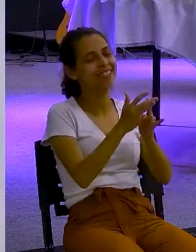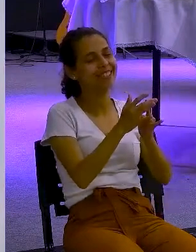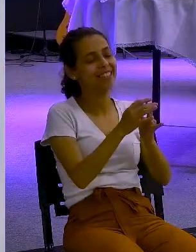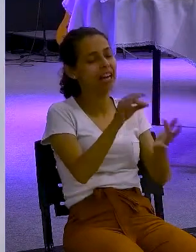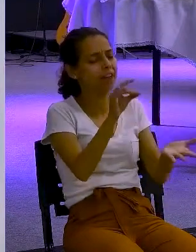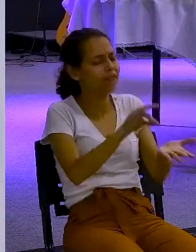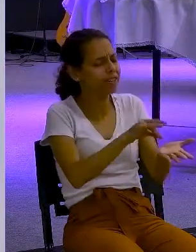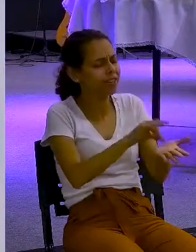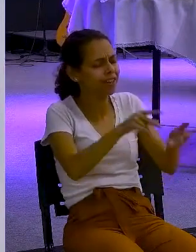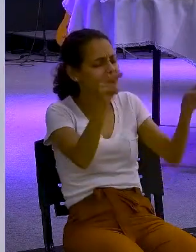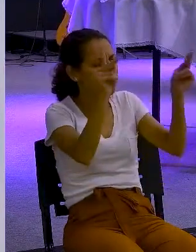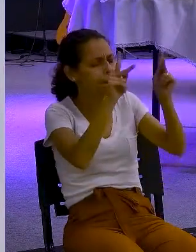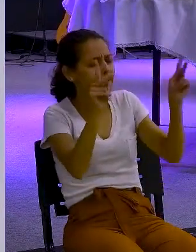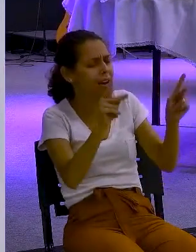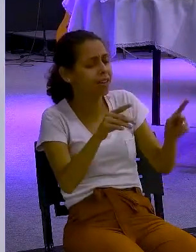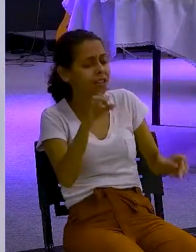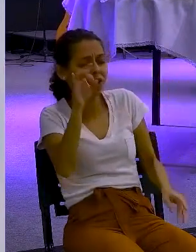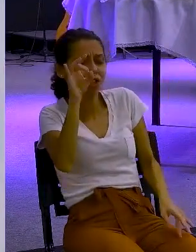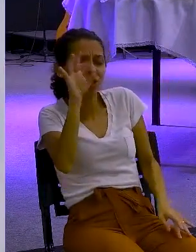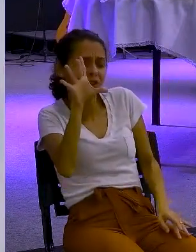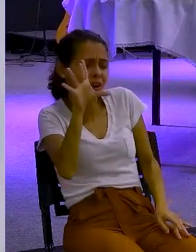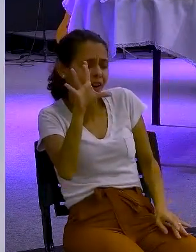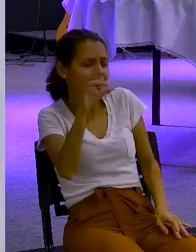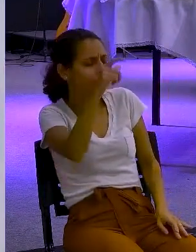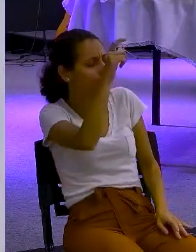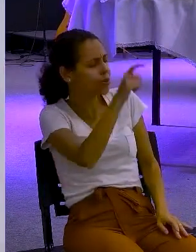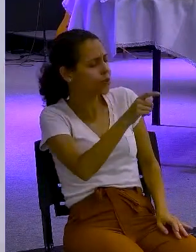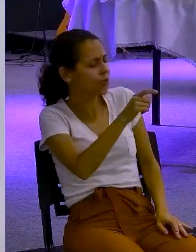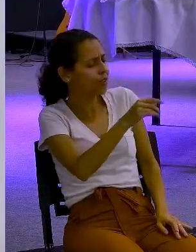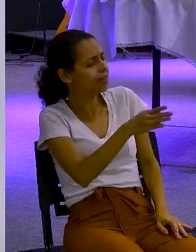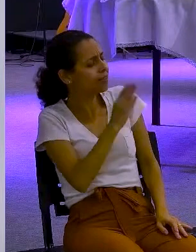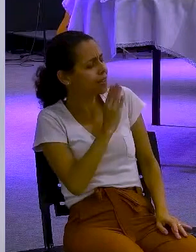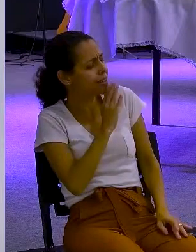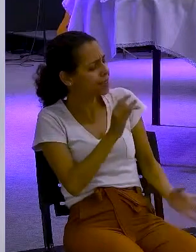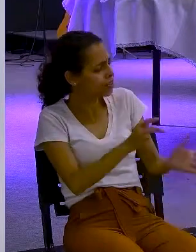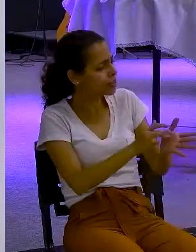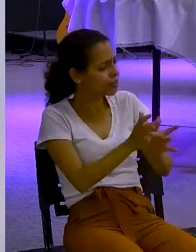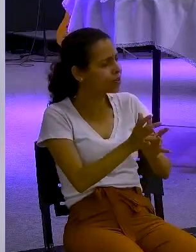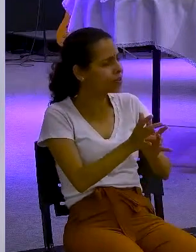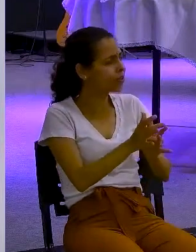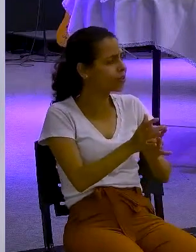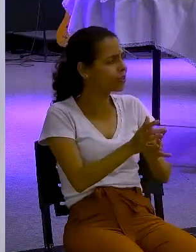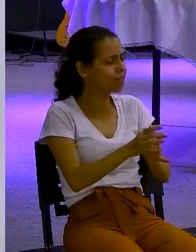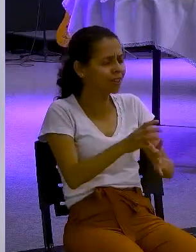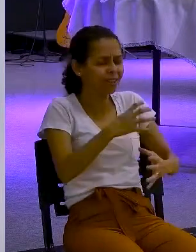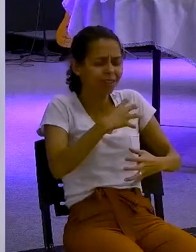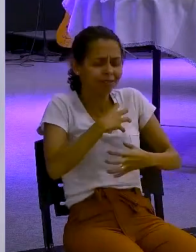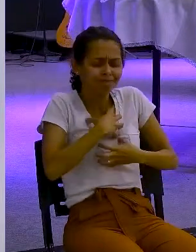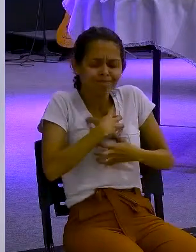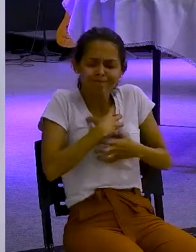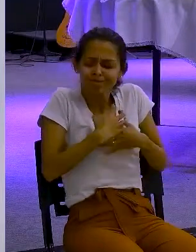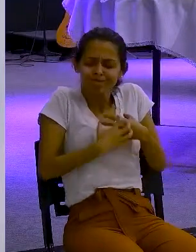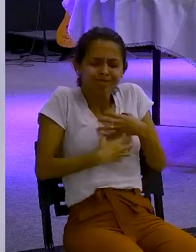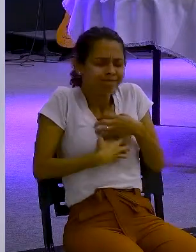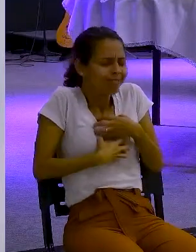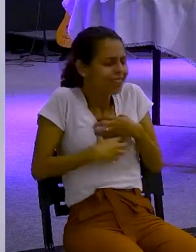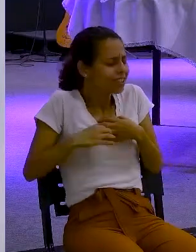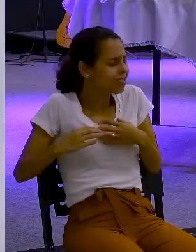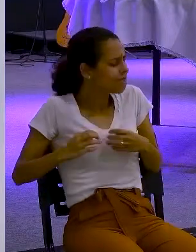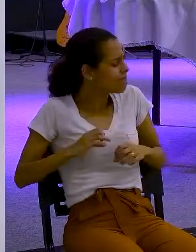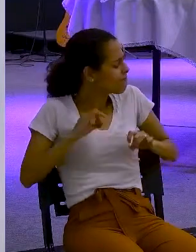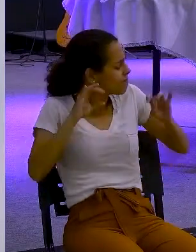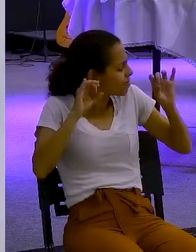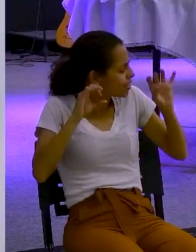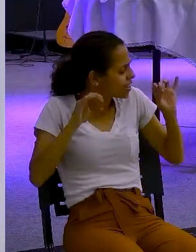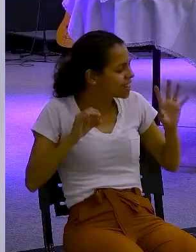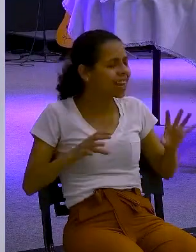verdadeira paz só tem aquele que já conhece a Jesus. E o sentimento mais precioso que vem do